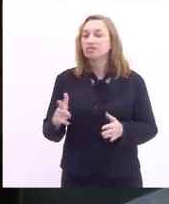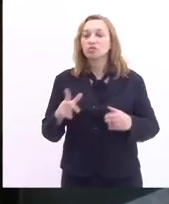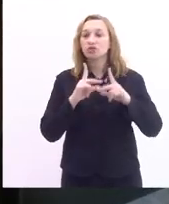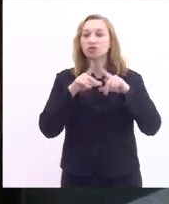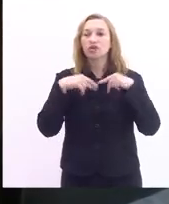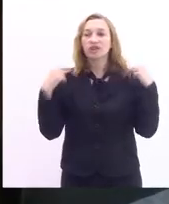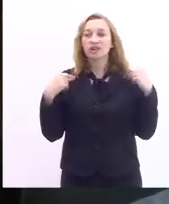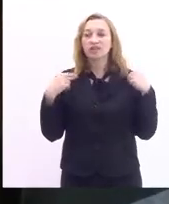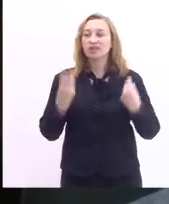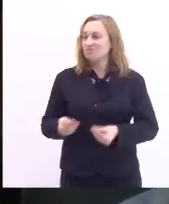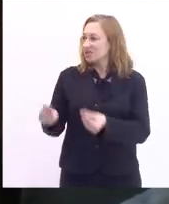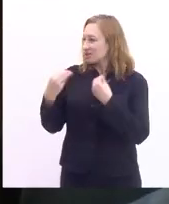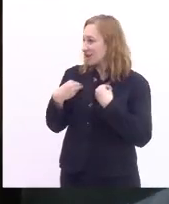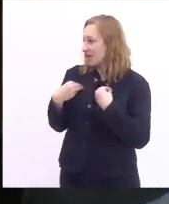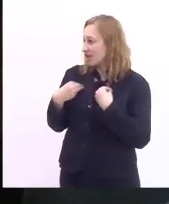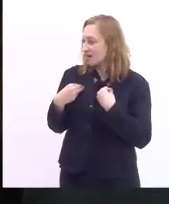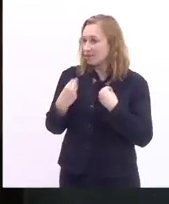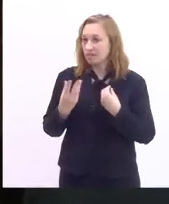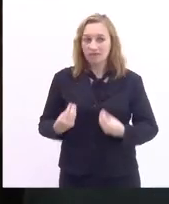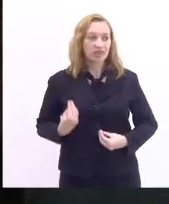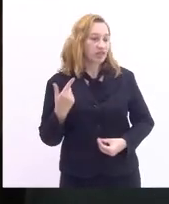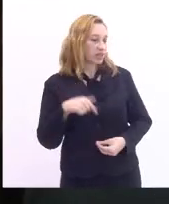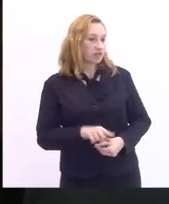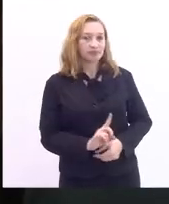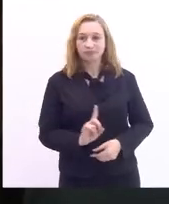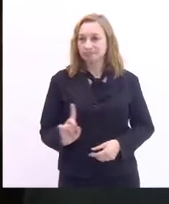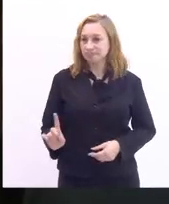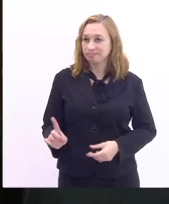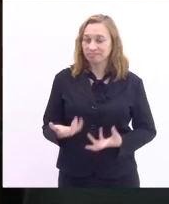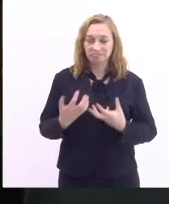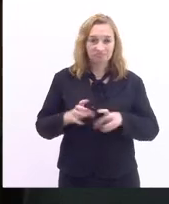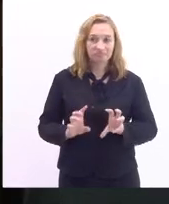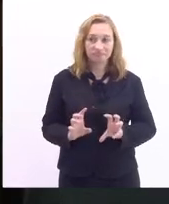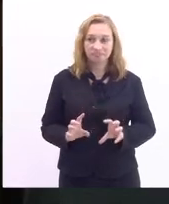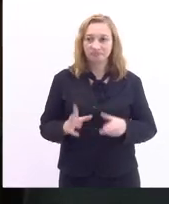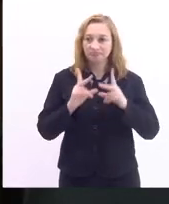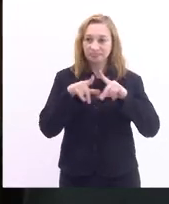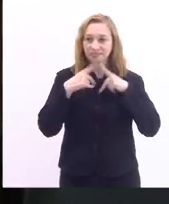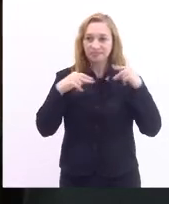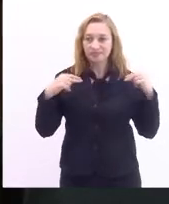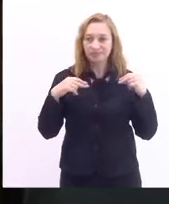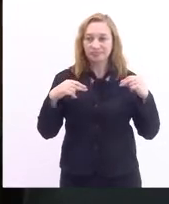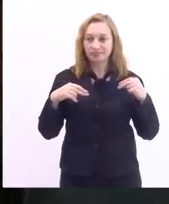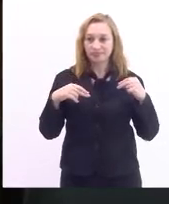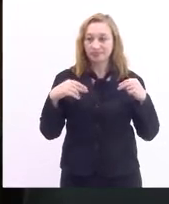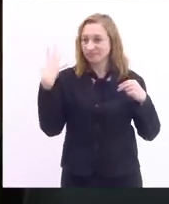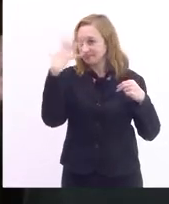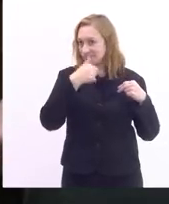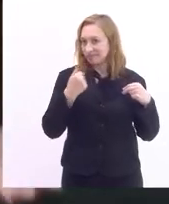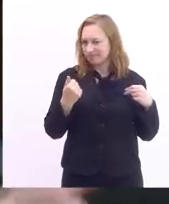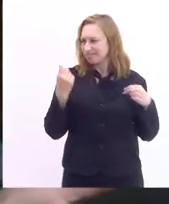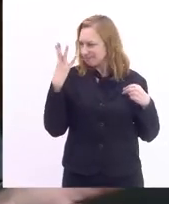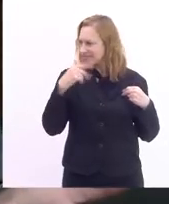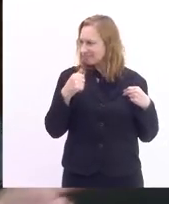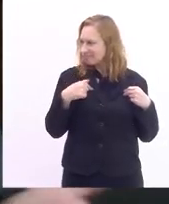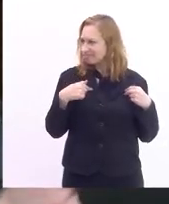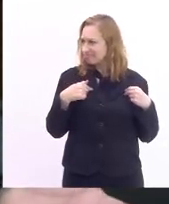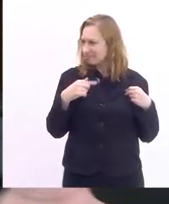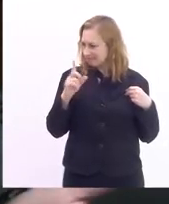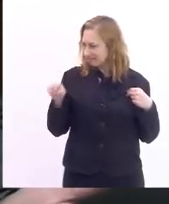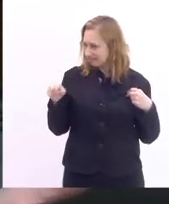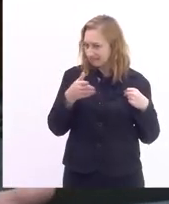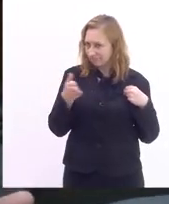gravata e me deram uma gravata para mim estar aqui que eu nem queria mas eu tô com uma gravata bonita É bonita essa